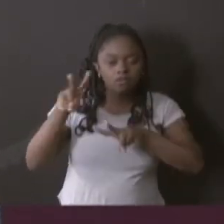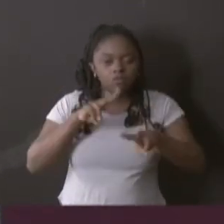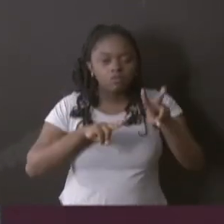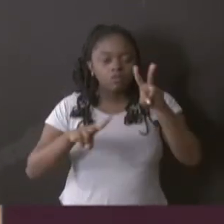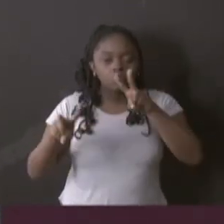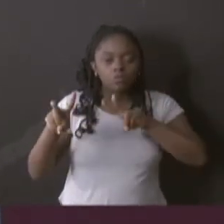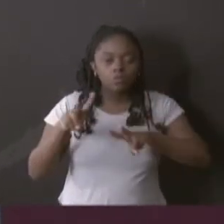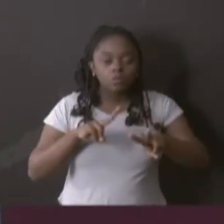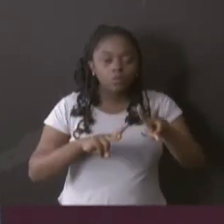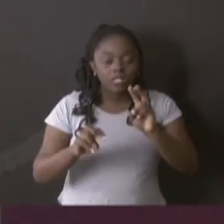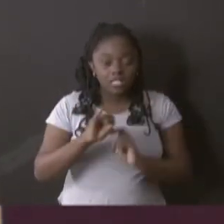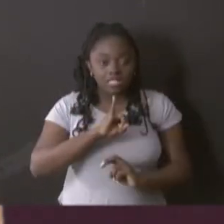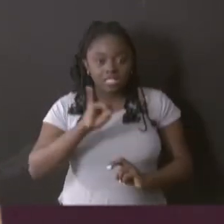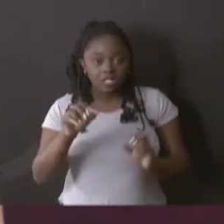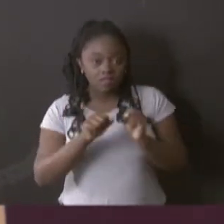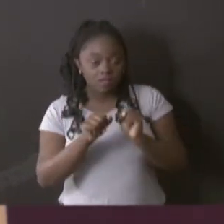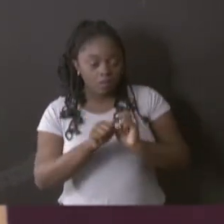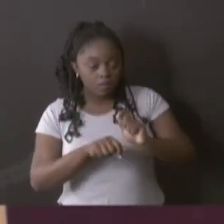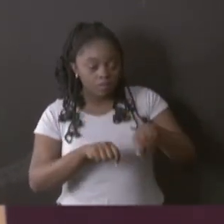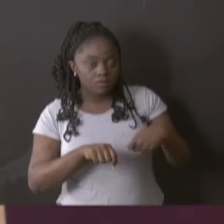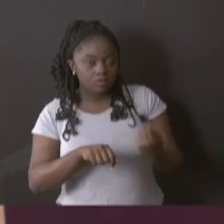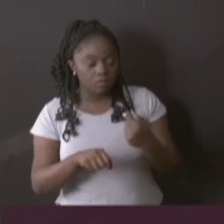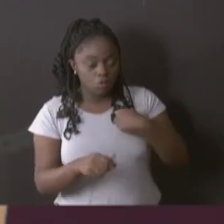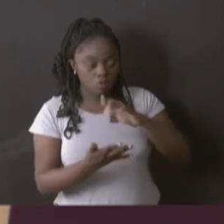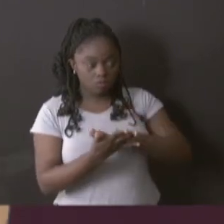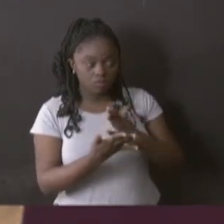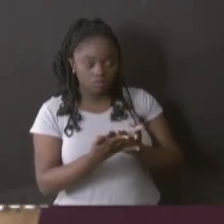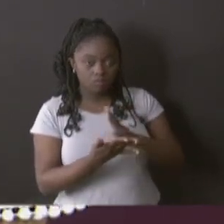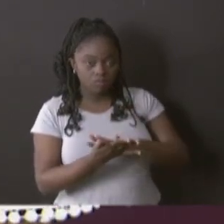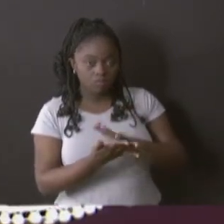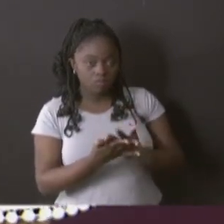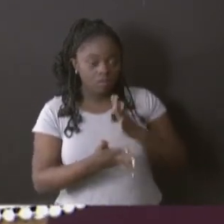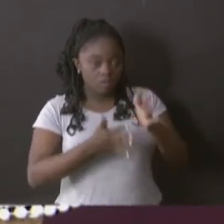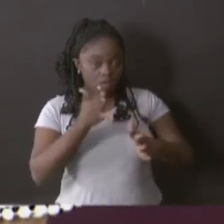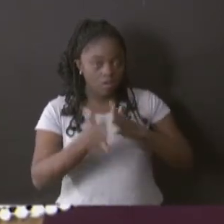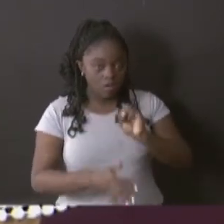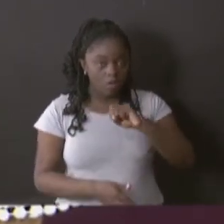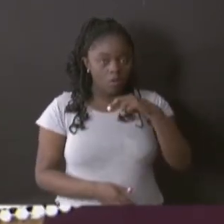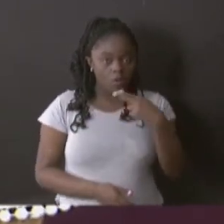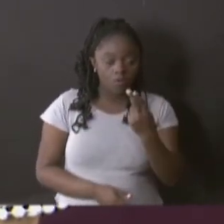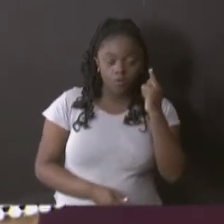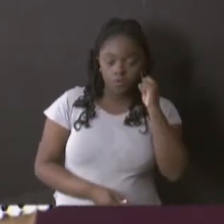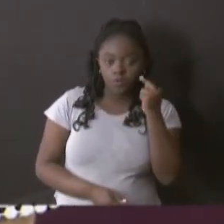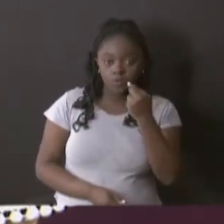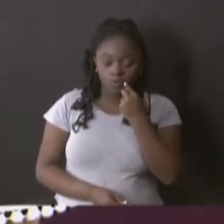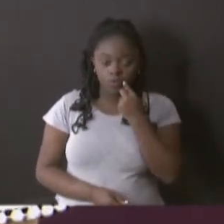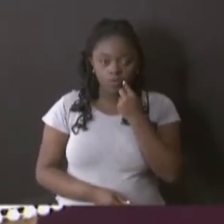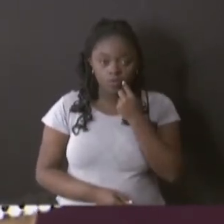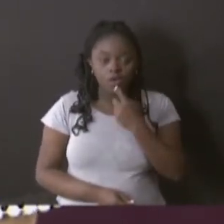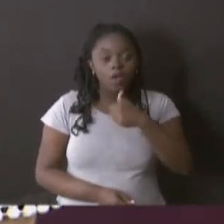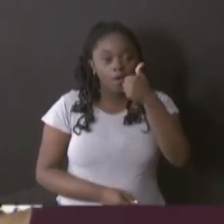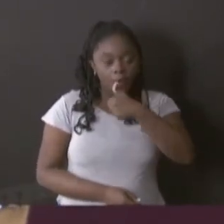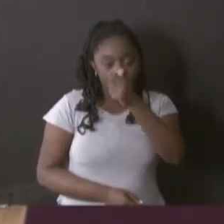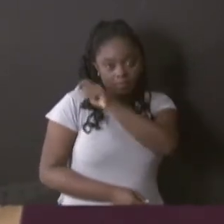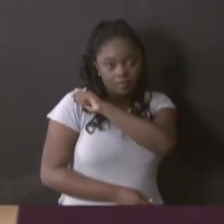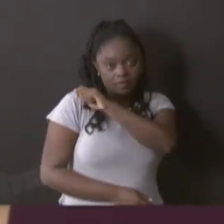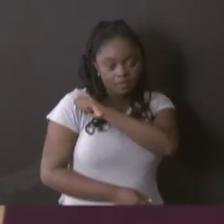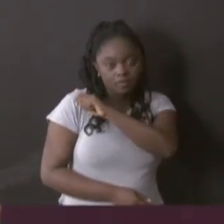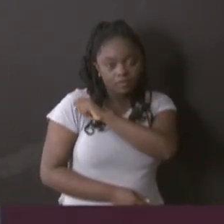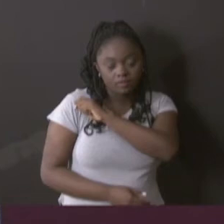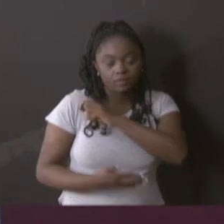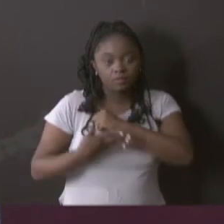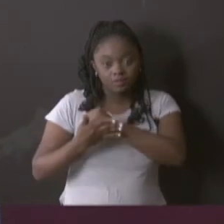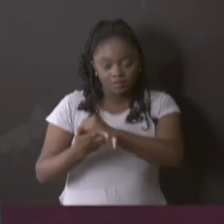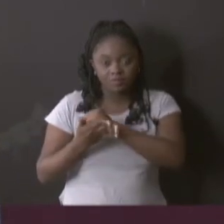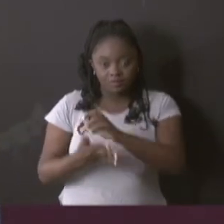mundo sabe que quando eu fizer isso, ou eu sou intérprete de Libras, ou eu sou surdo. Né? Então, o primeiro aluno que eu trabalhei na faculdade, eu precisava